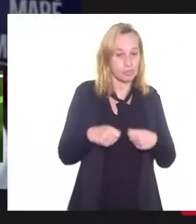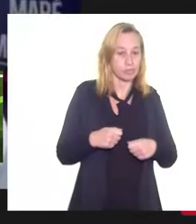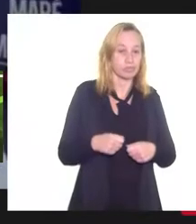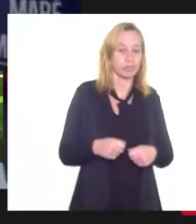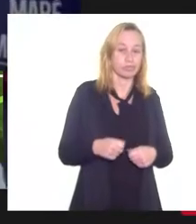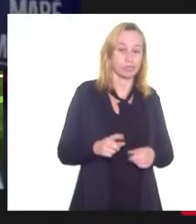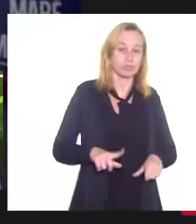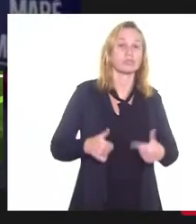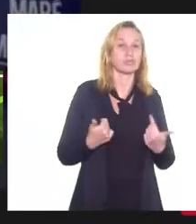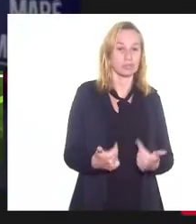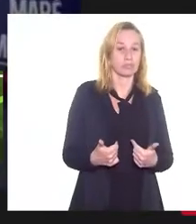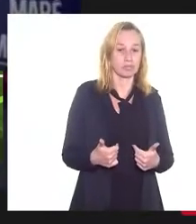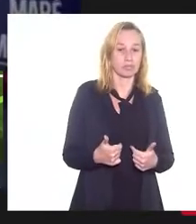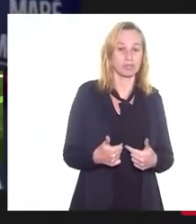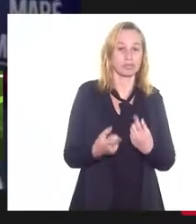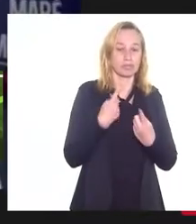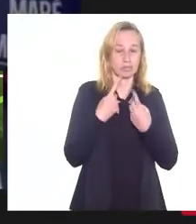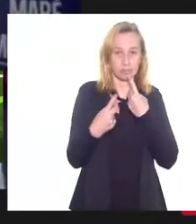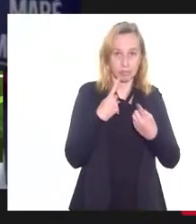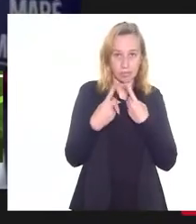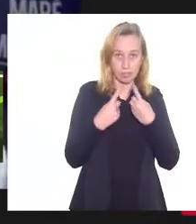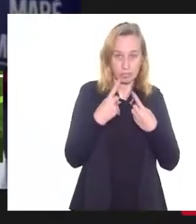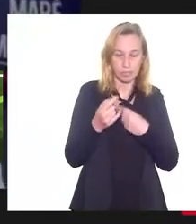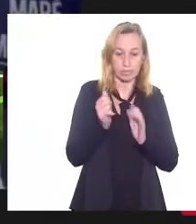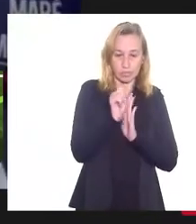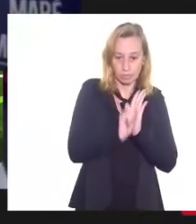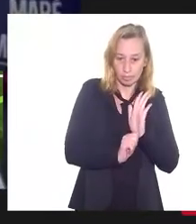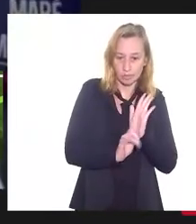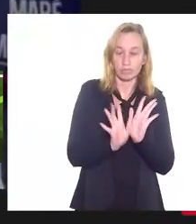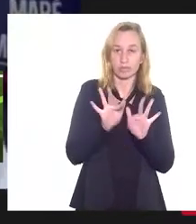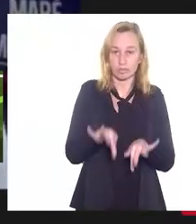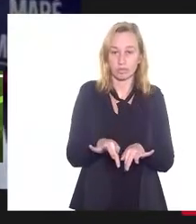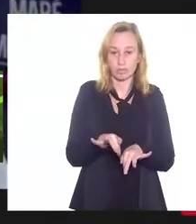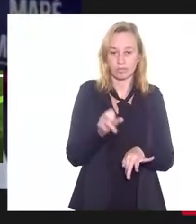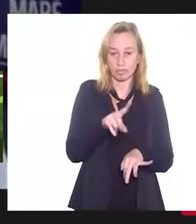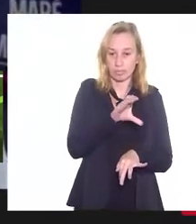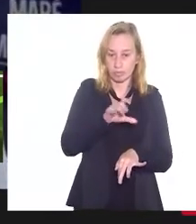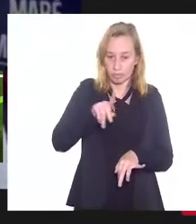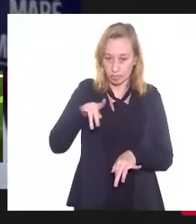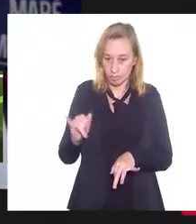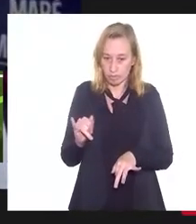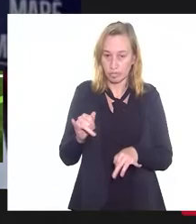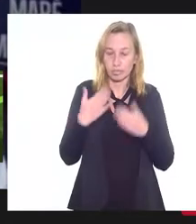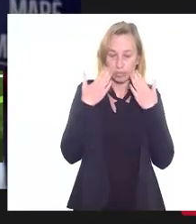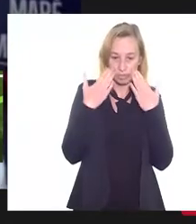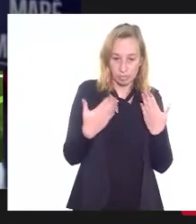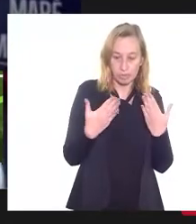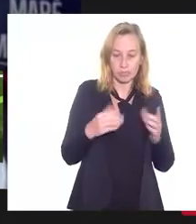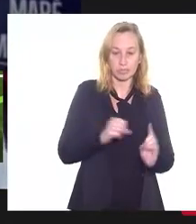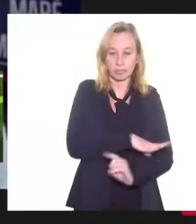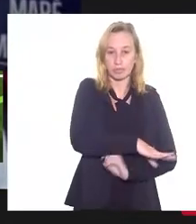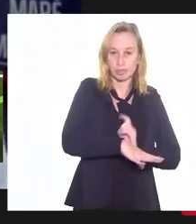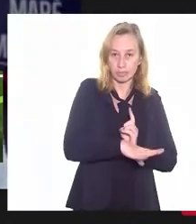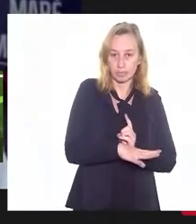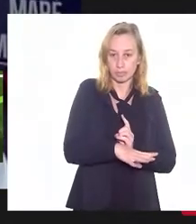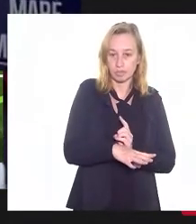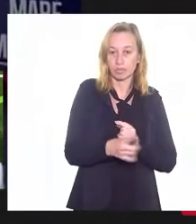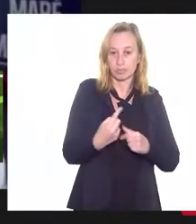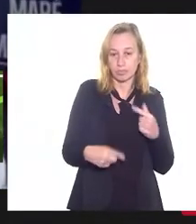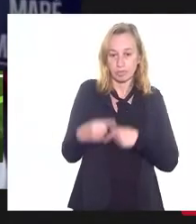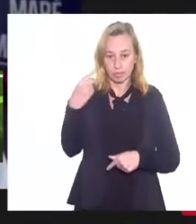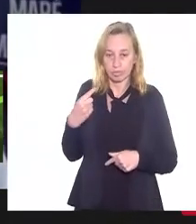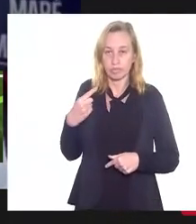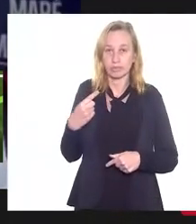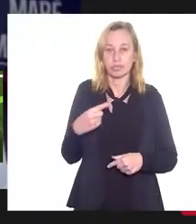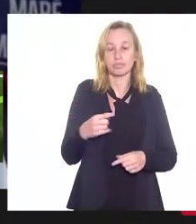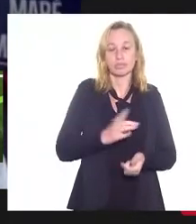aportar no debate, no relatório final que esta CPI apresentará à sociedade para a superação